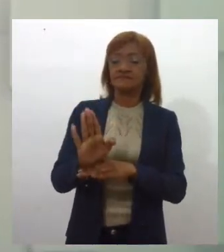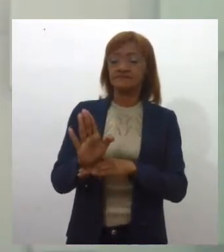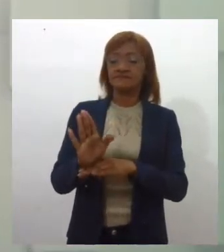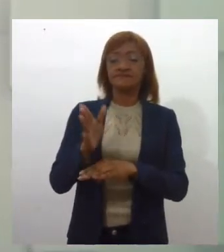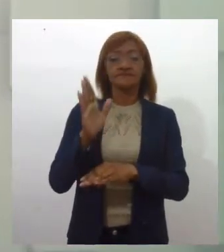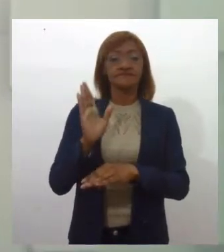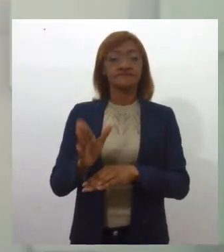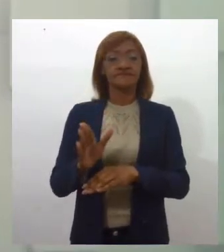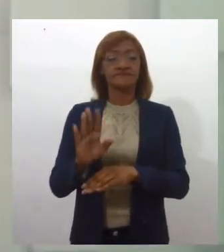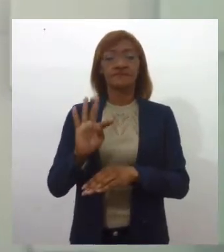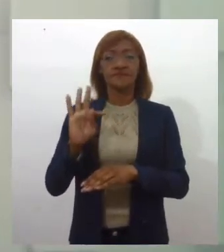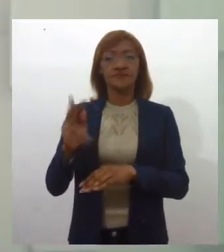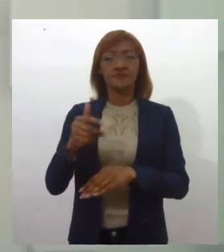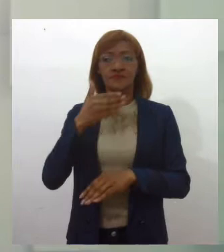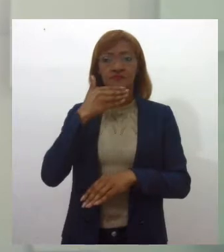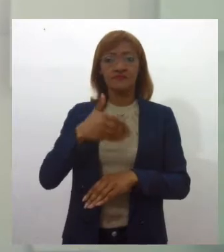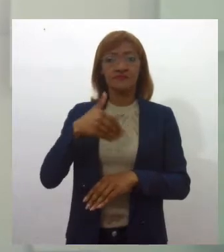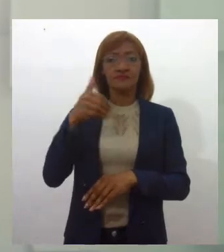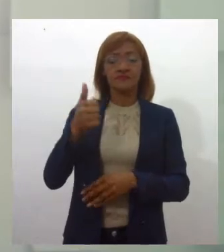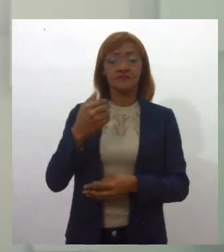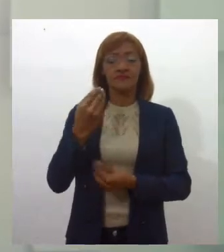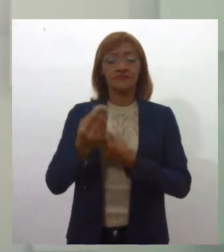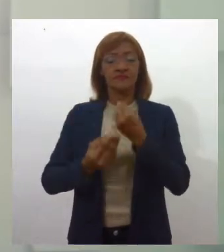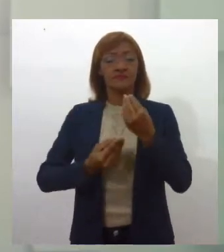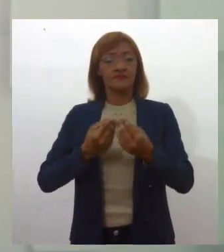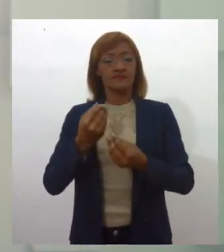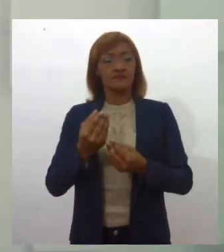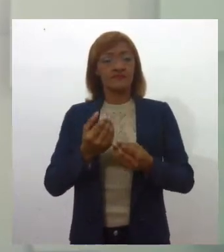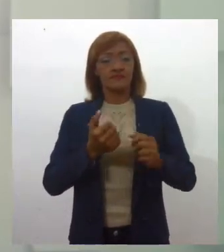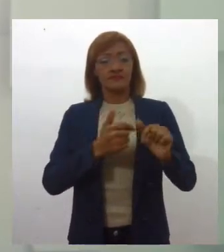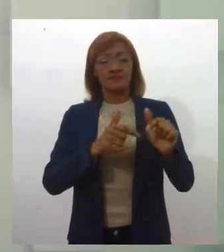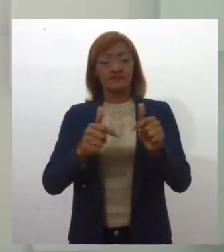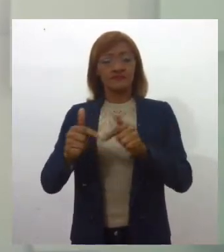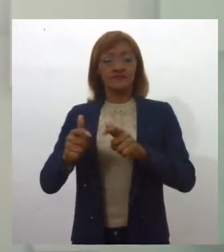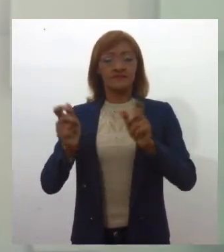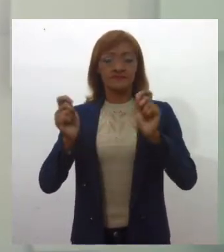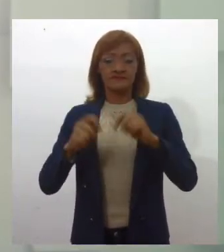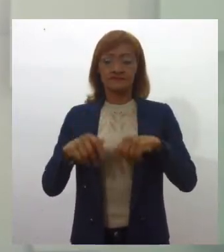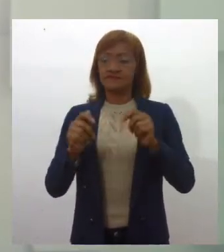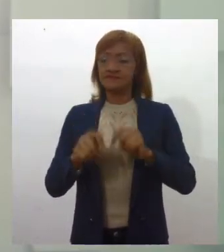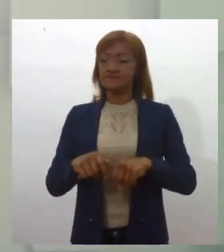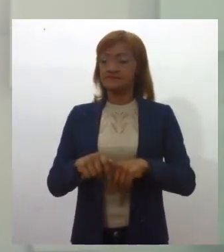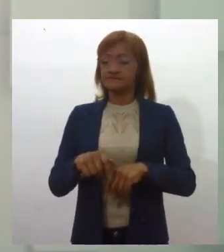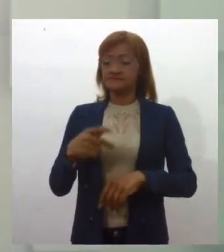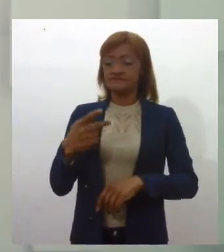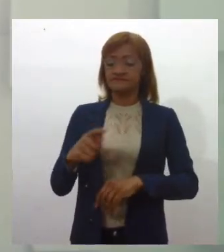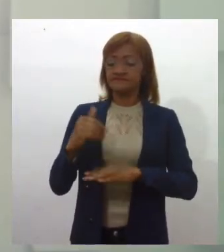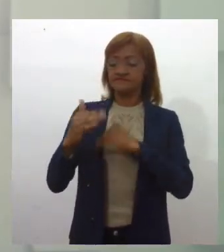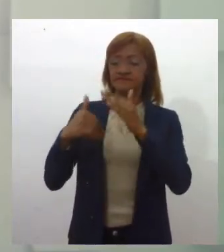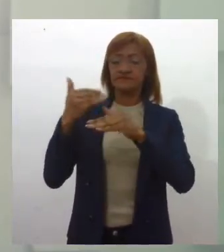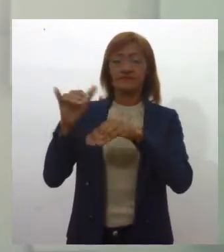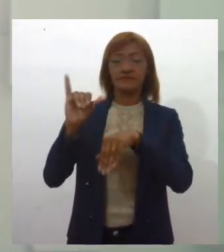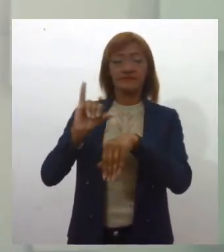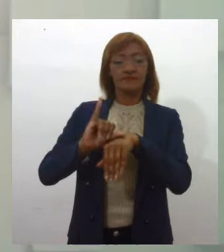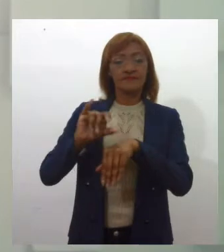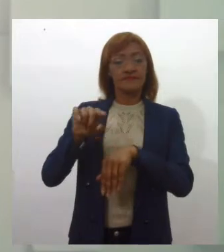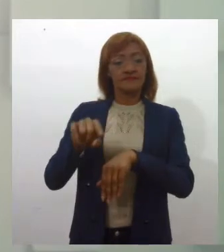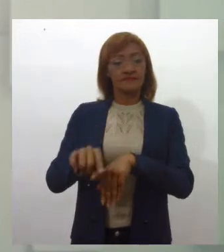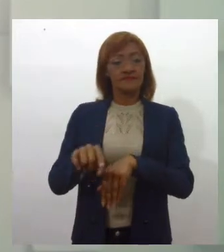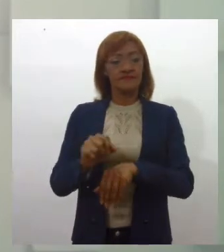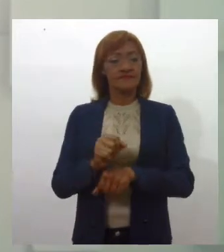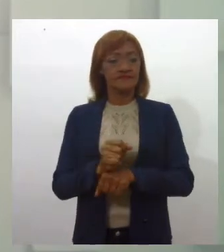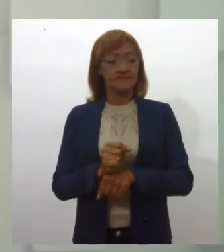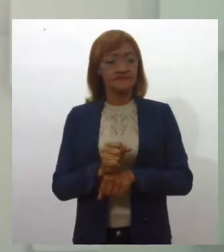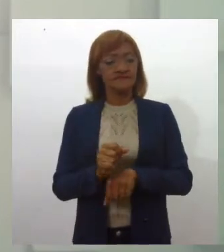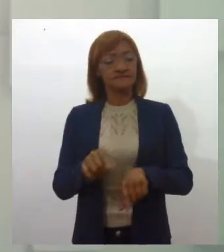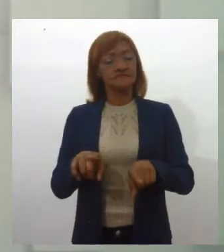o entendimento melhor de como funciona, como poderá ser feito o desenvolvimento da capital sergipana e,